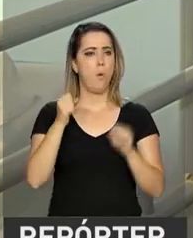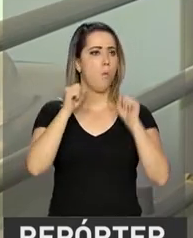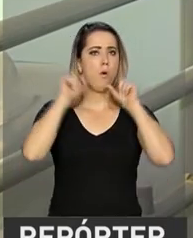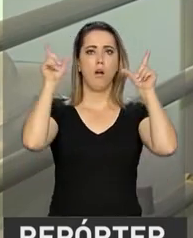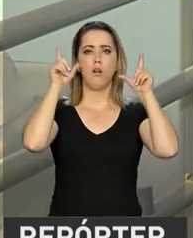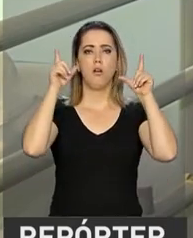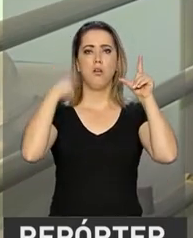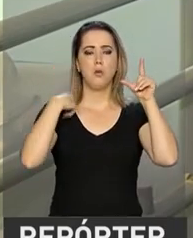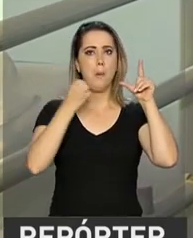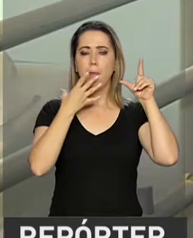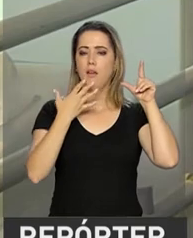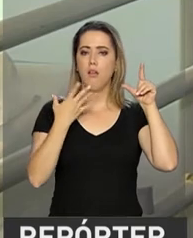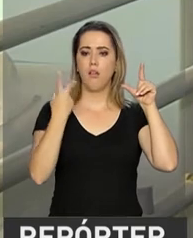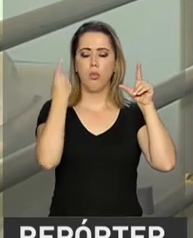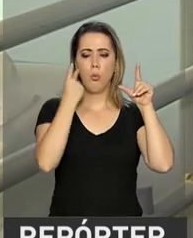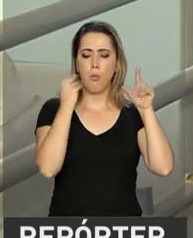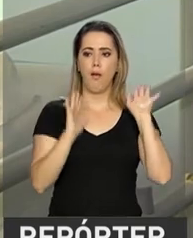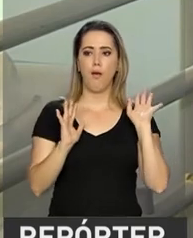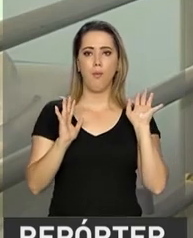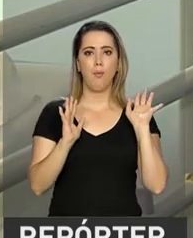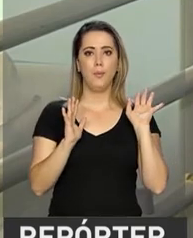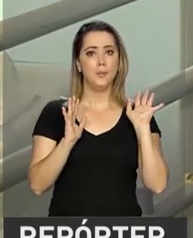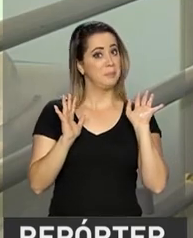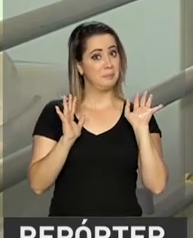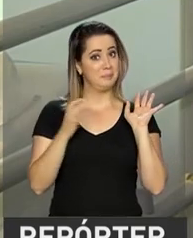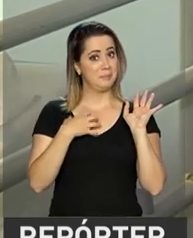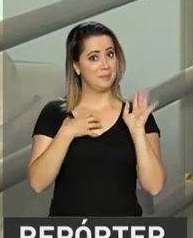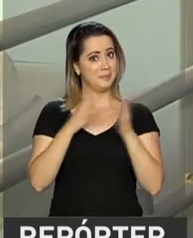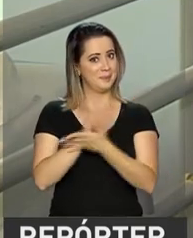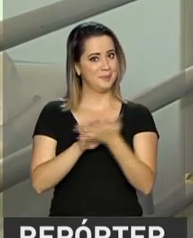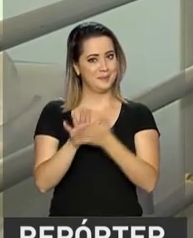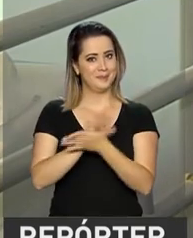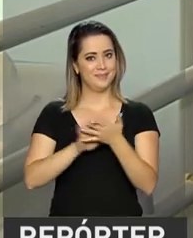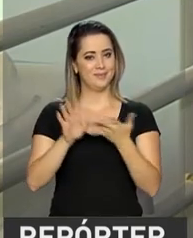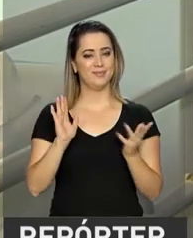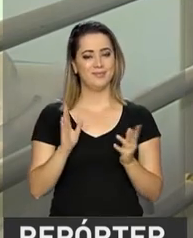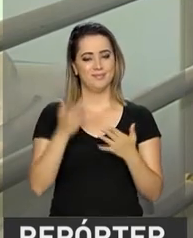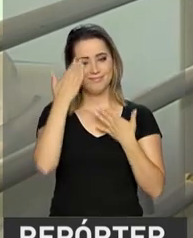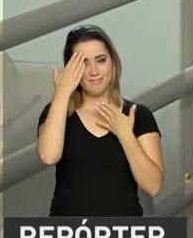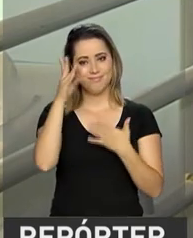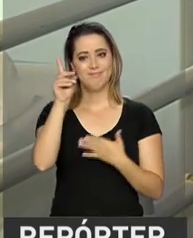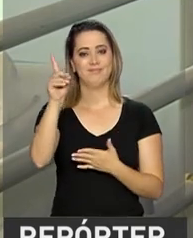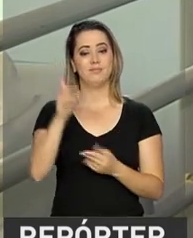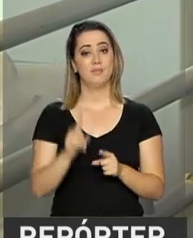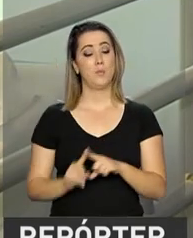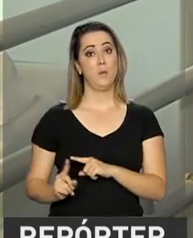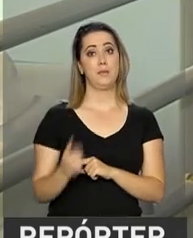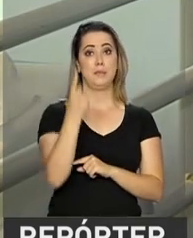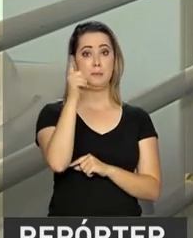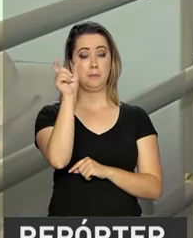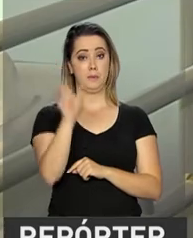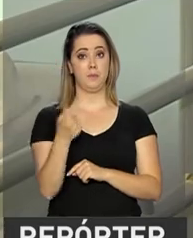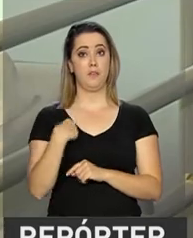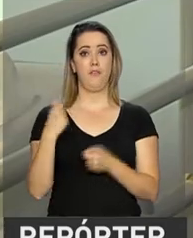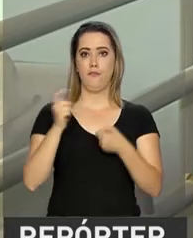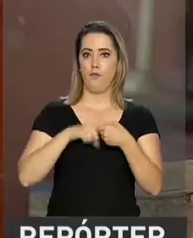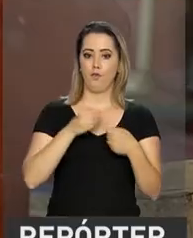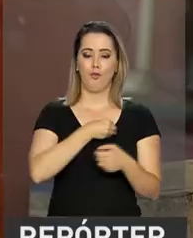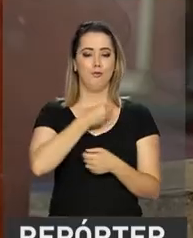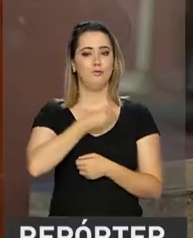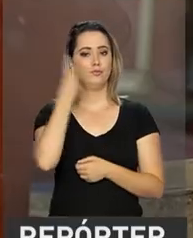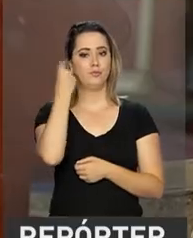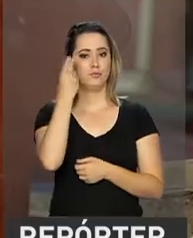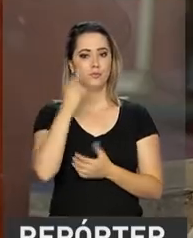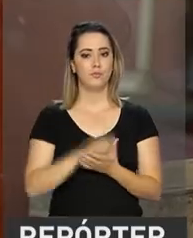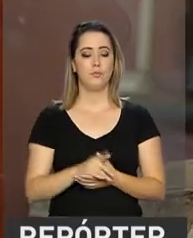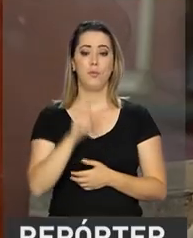acordei, eu estava bem, estava normal, né? Estava sentindo nada, graças a Deus. Uma das primeiras coisas que eu espero é retomar minha vida, né?